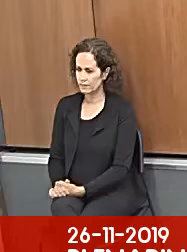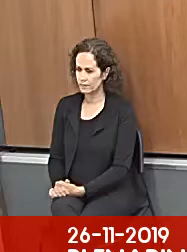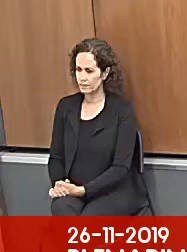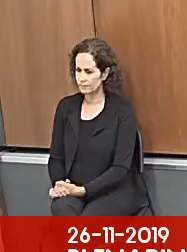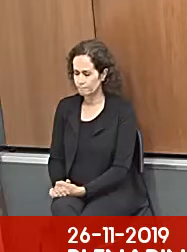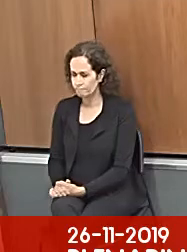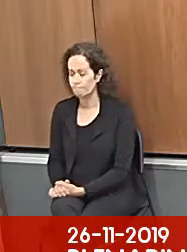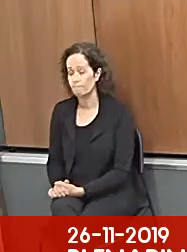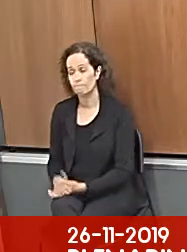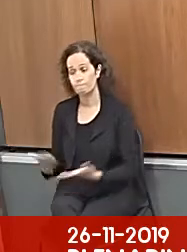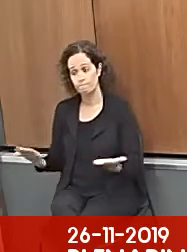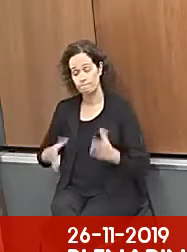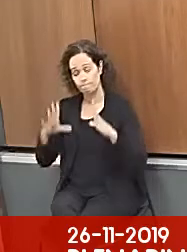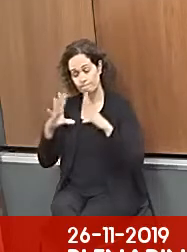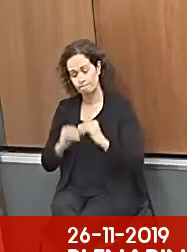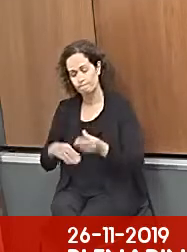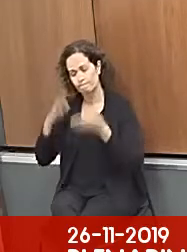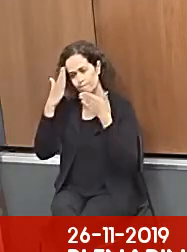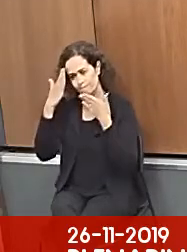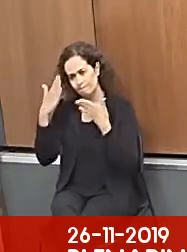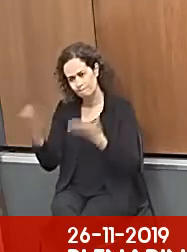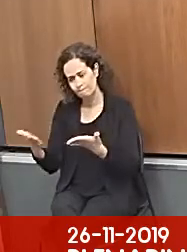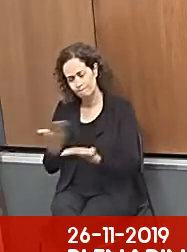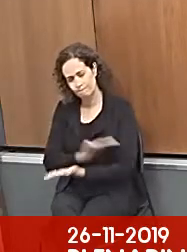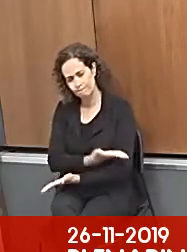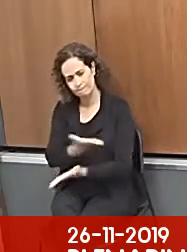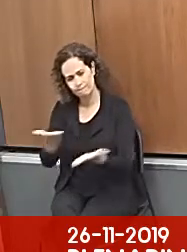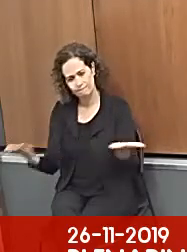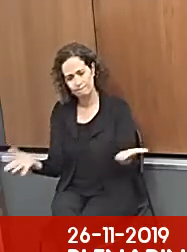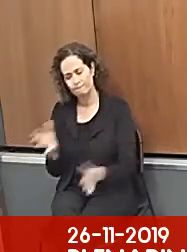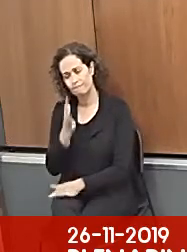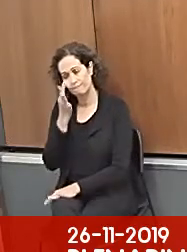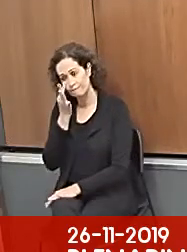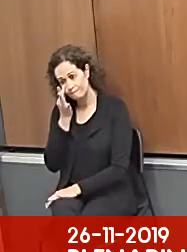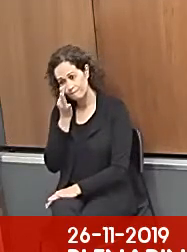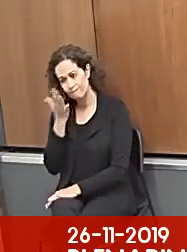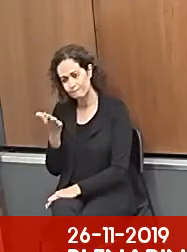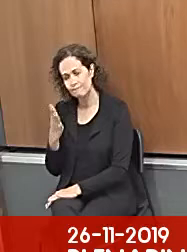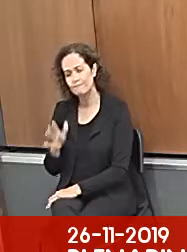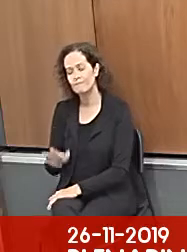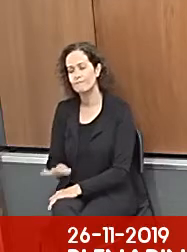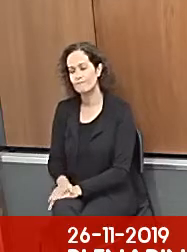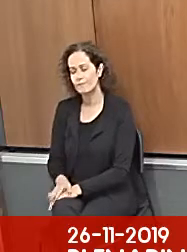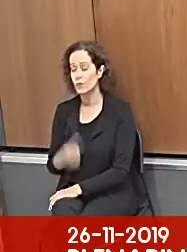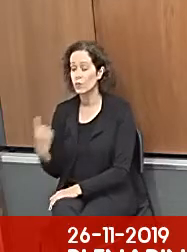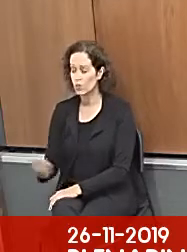E, para finalizar, agradeço muito a presença de vocês. Quero que vocês contem aqui. Sou